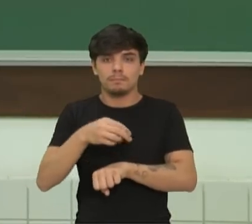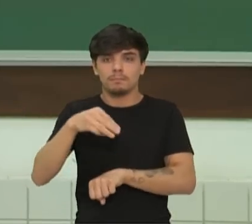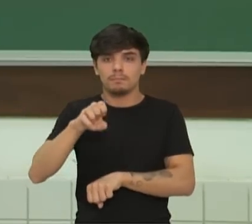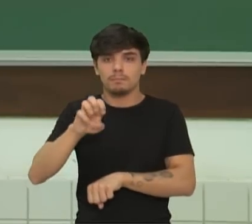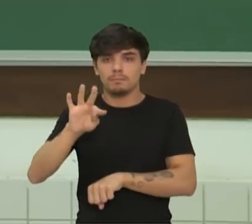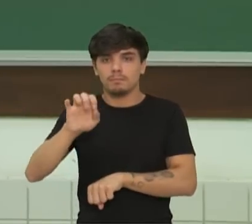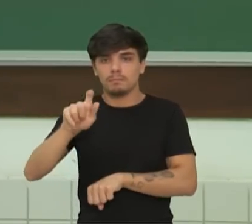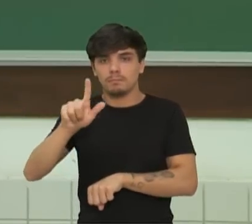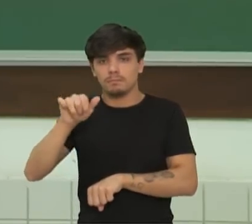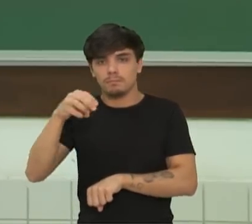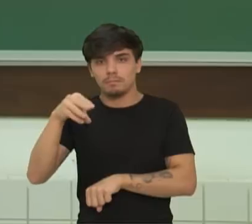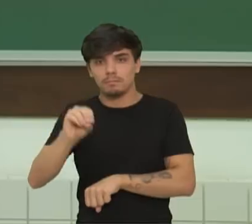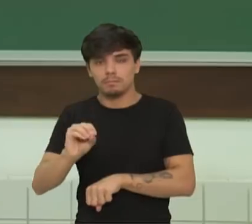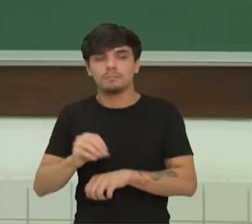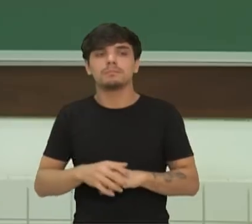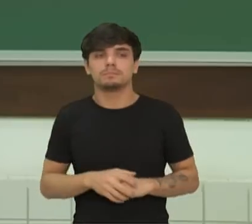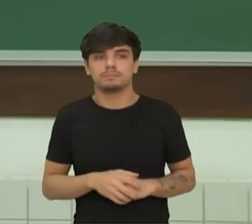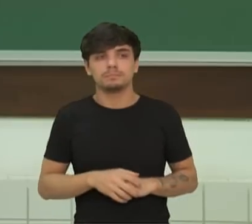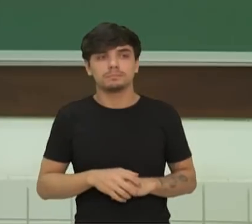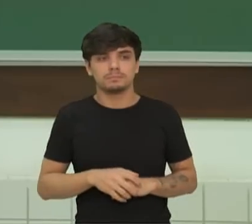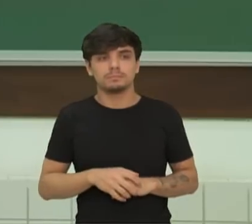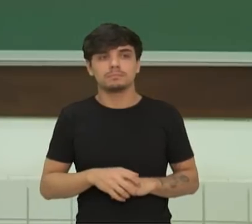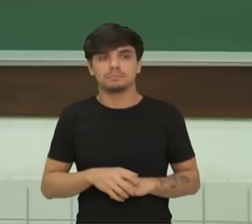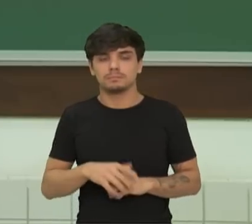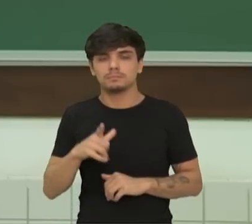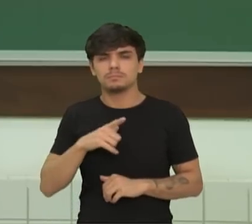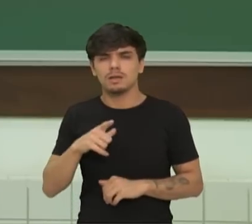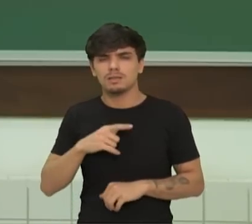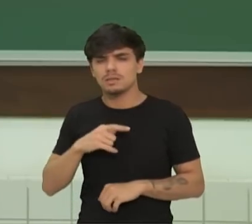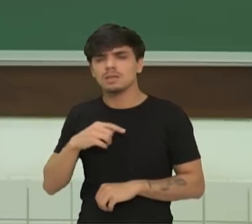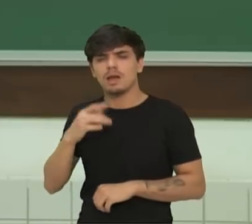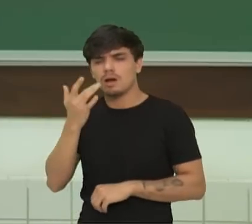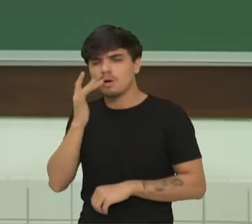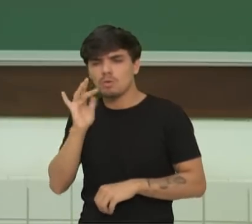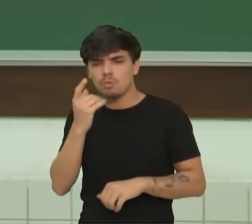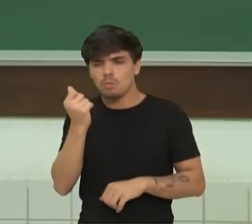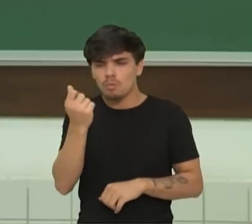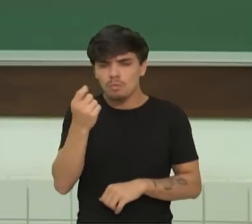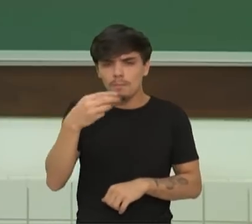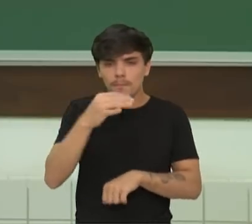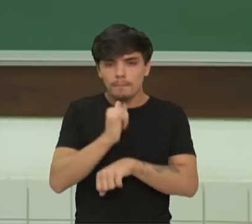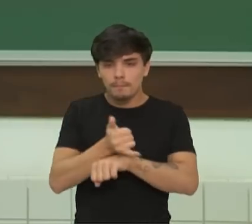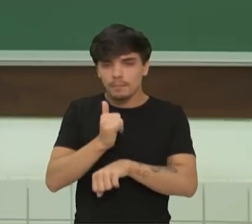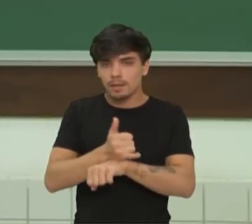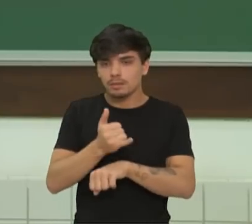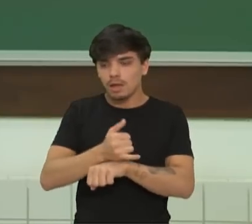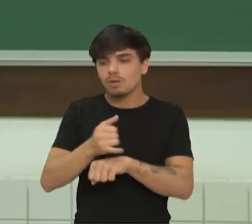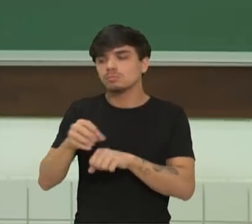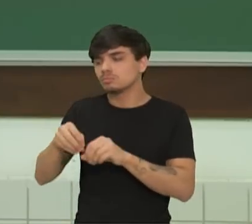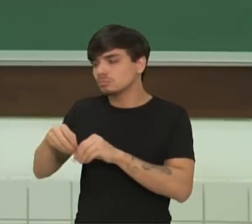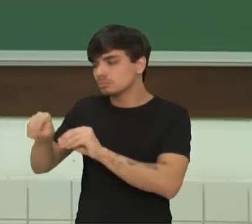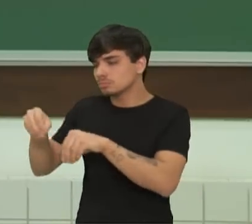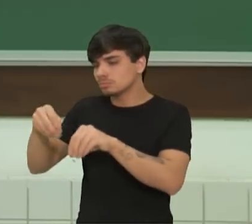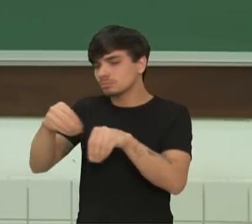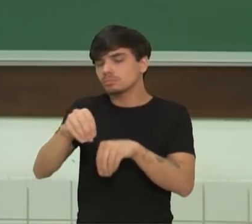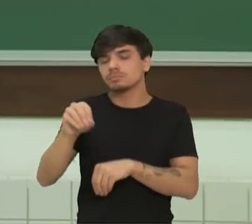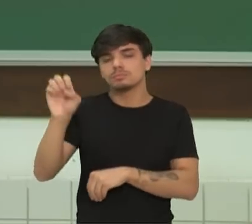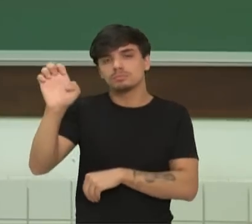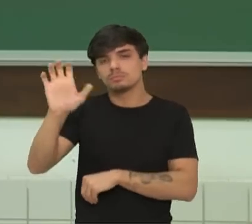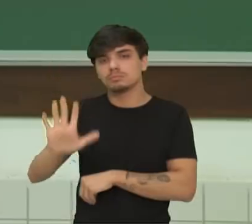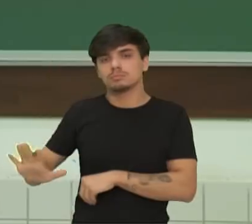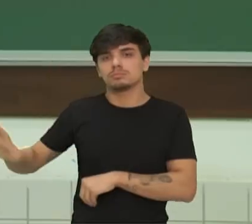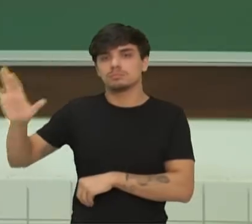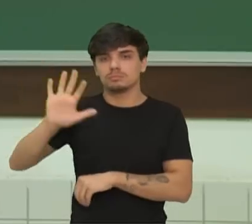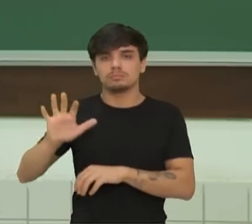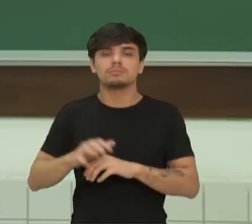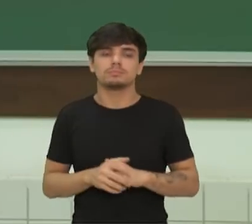tiraram muito metal precioso de toda a América e levaram para a Europa. E, claro, o monopólio, né? Então, quer dizer, eles só